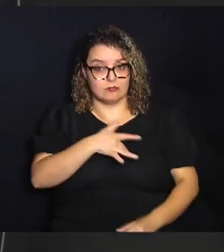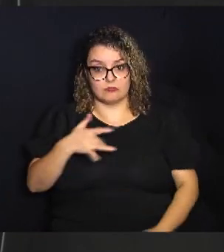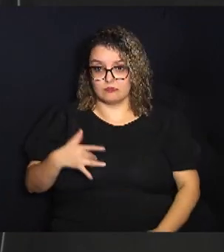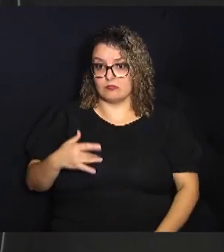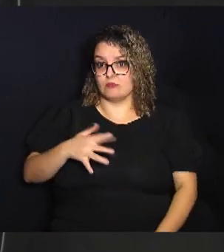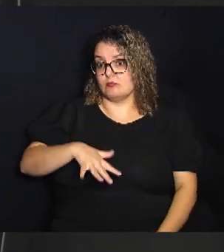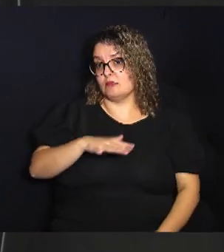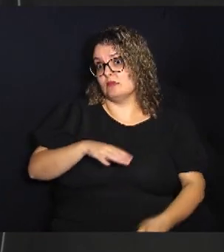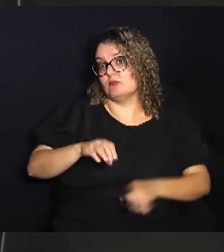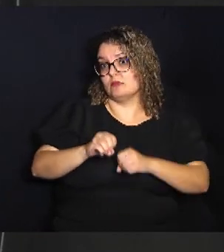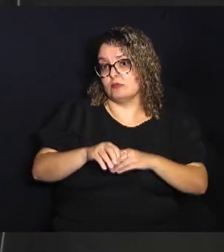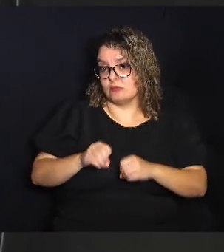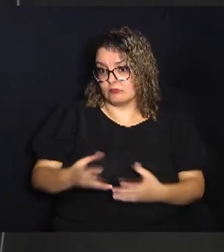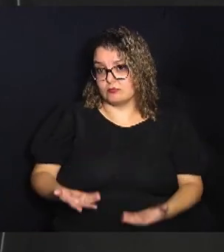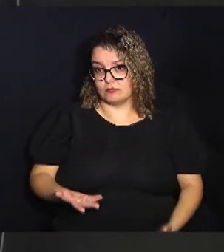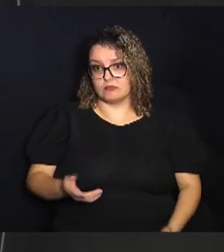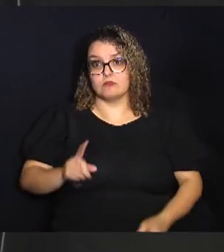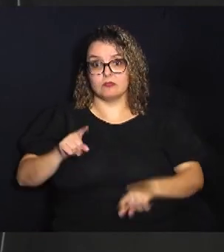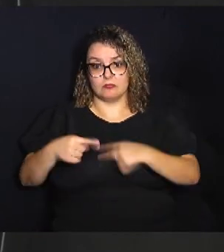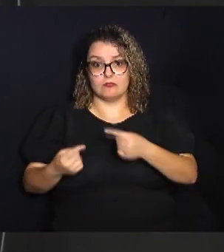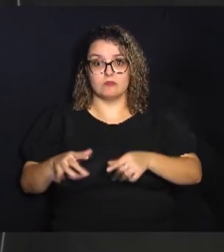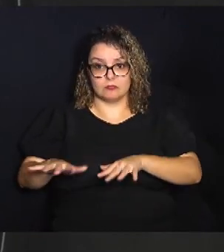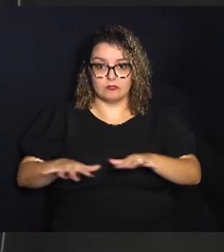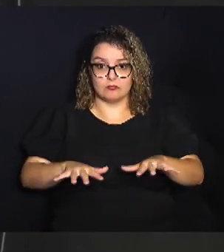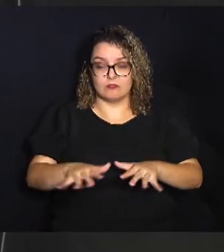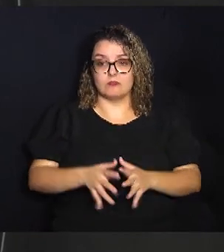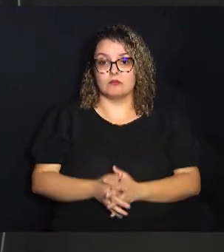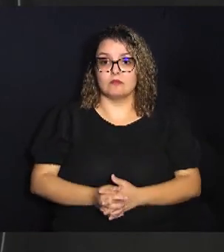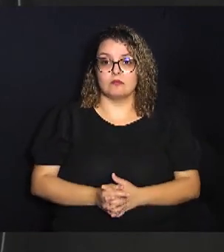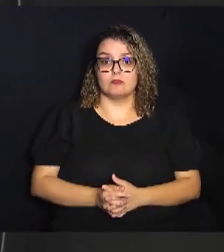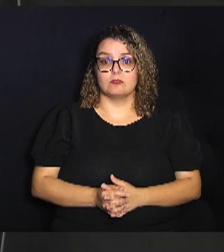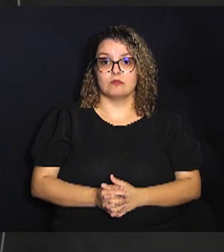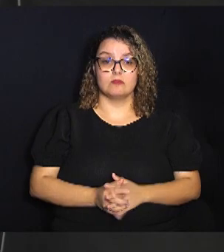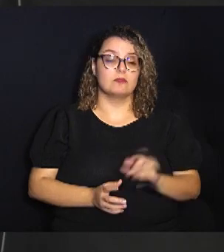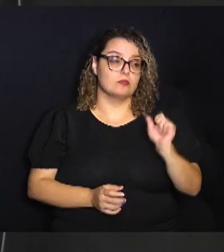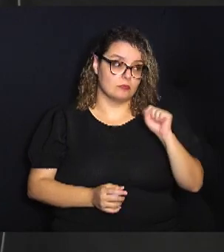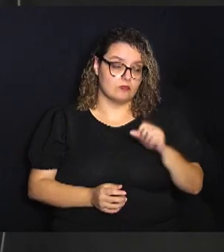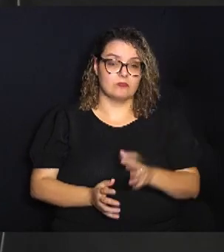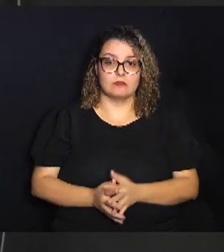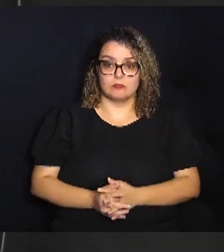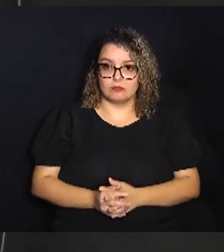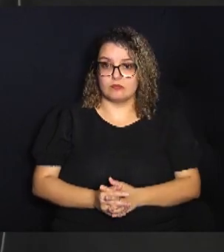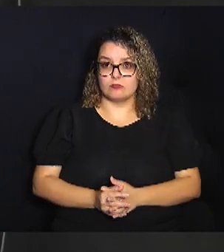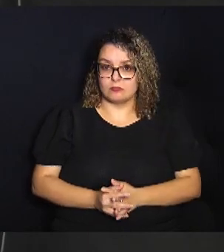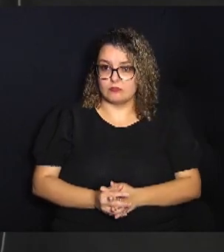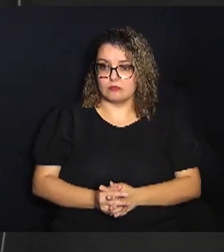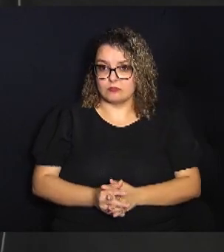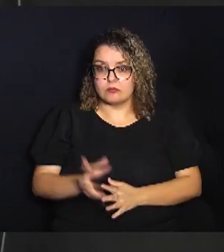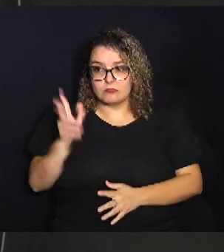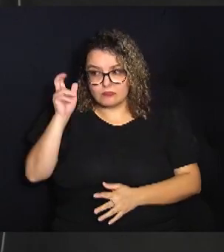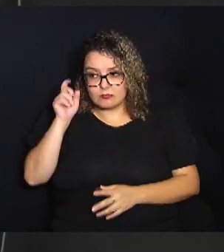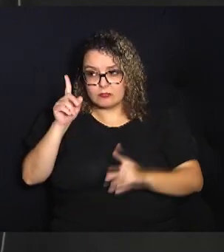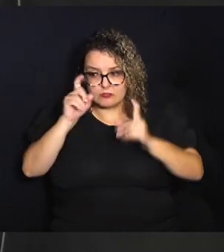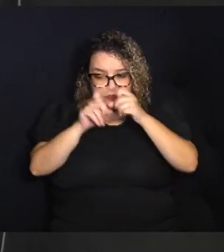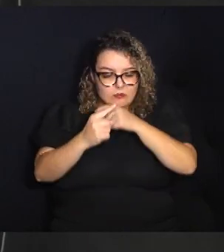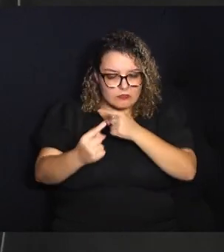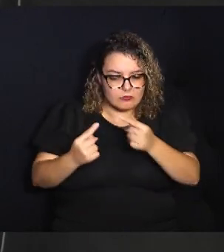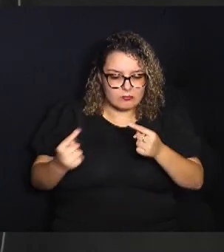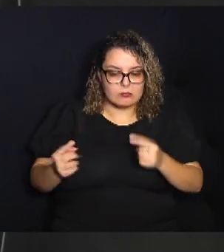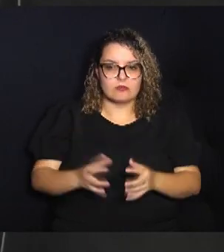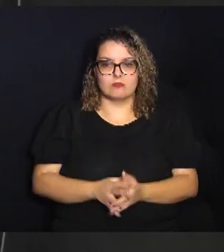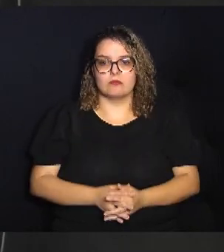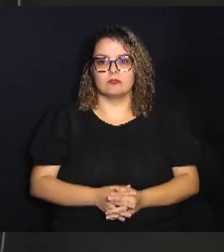área da educação, dentre outros segmentos. Sim. E ali a gente ouve as dificuldades de cada um. Então, num